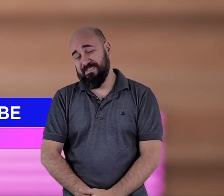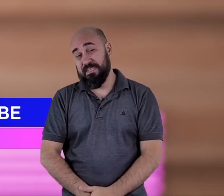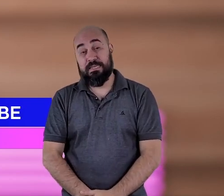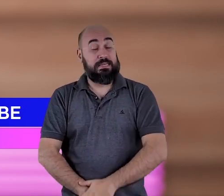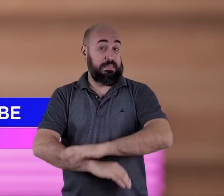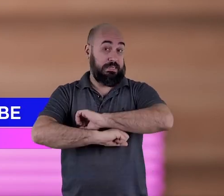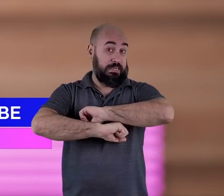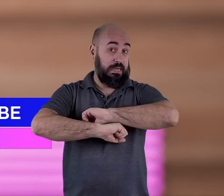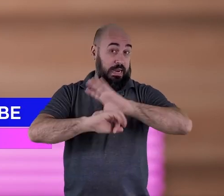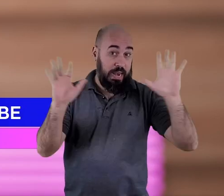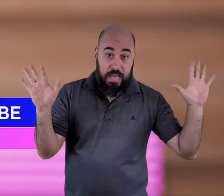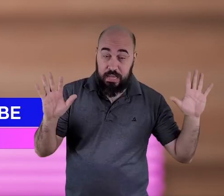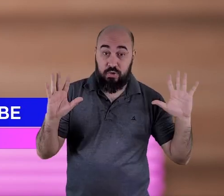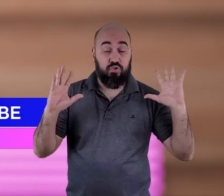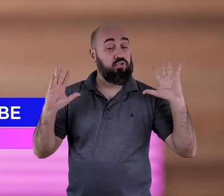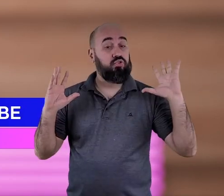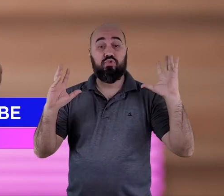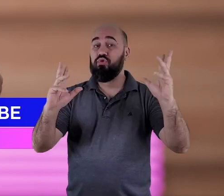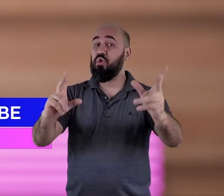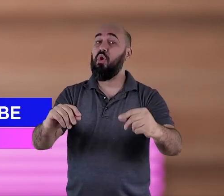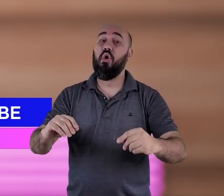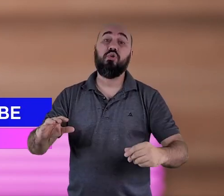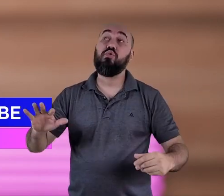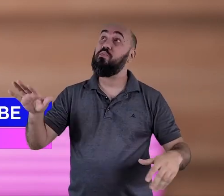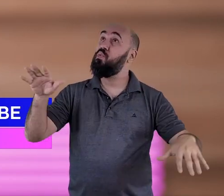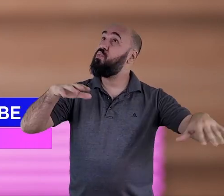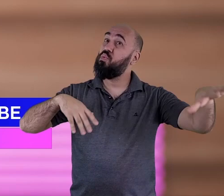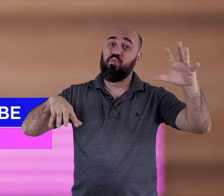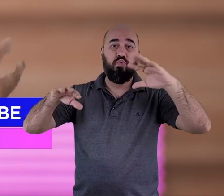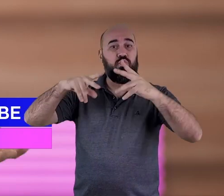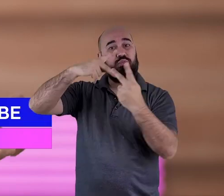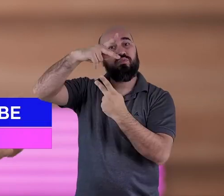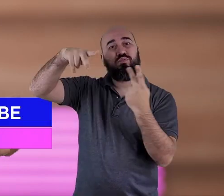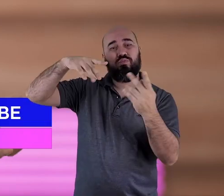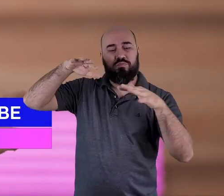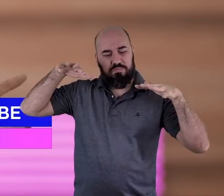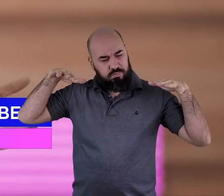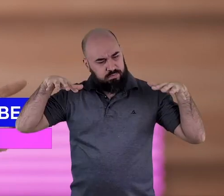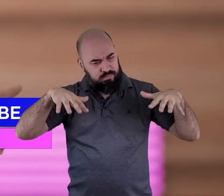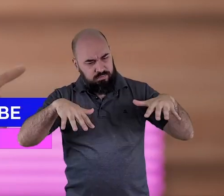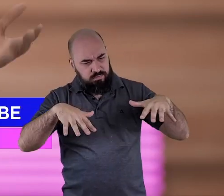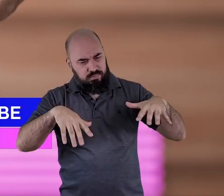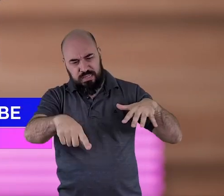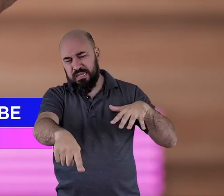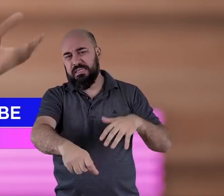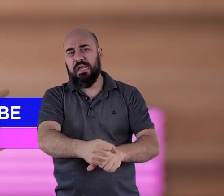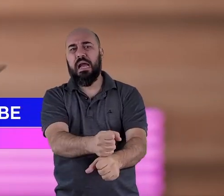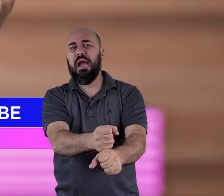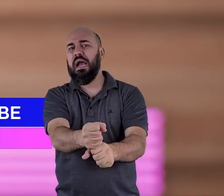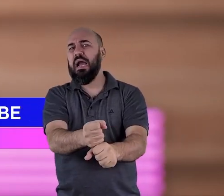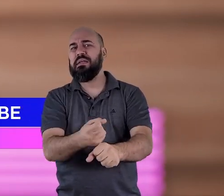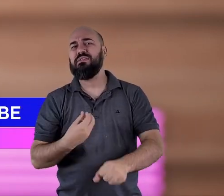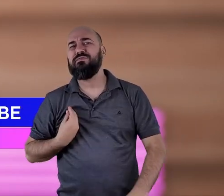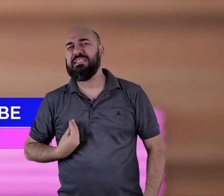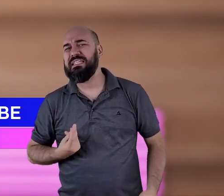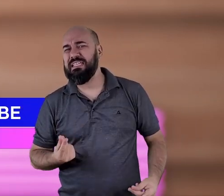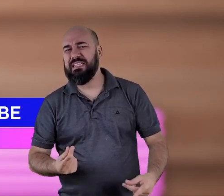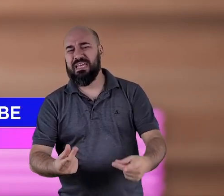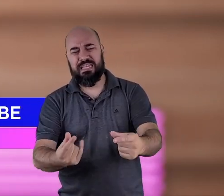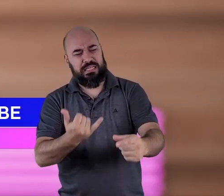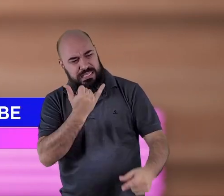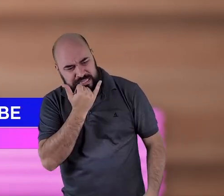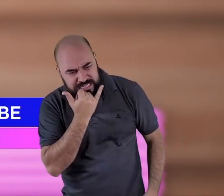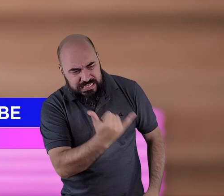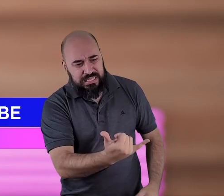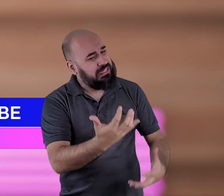para todo o universo que dias, meses, anos ou até mesmo a própria eternidade